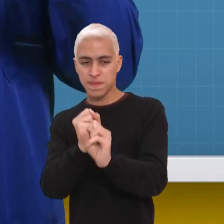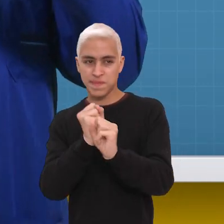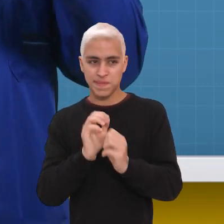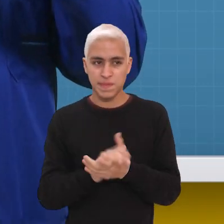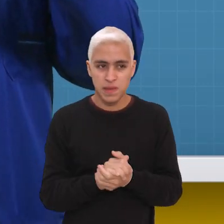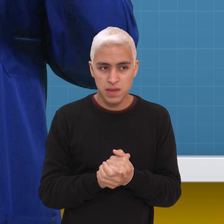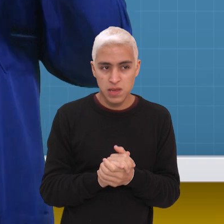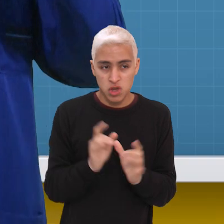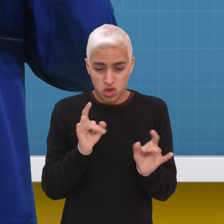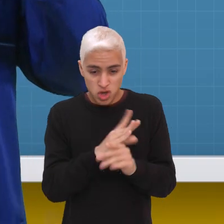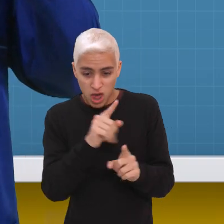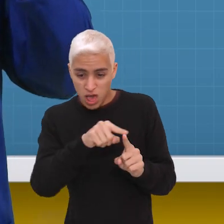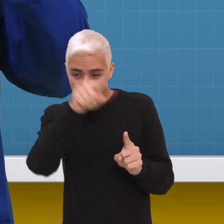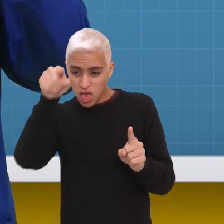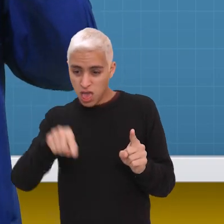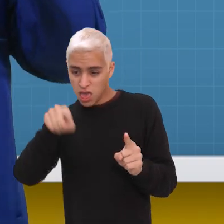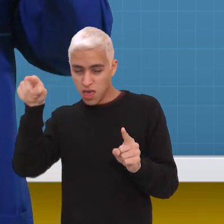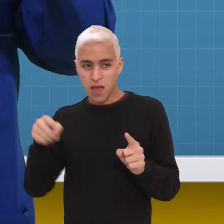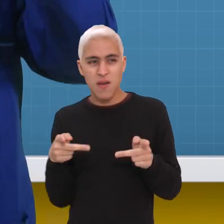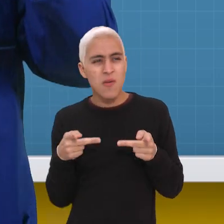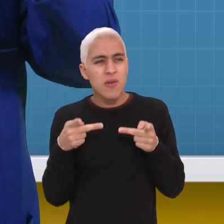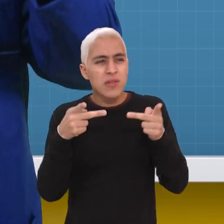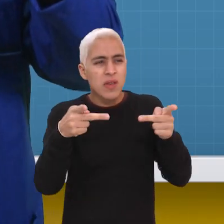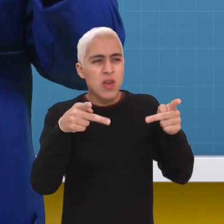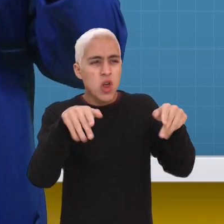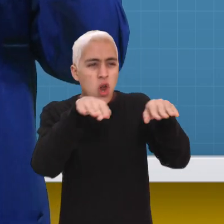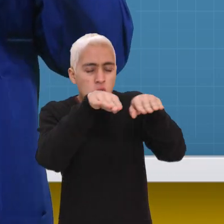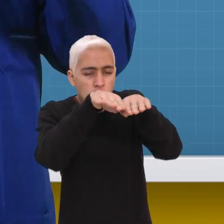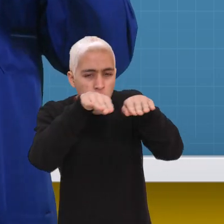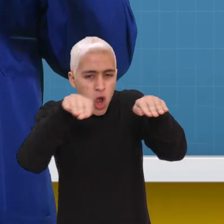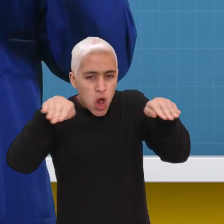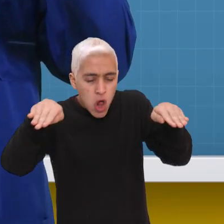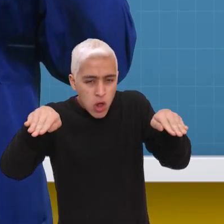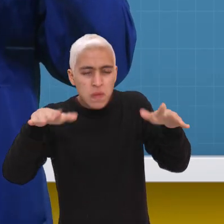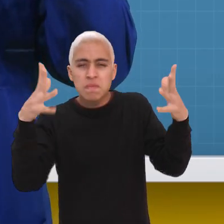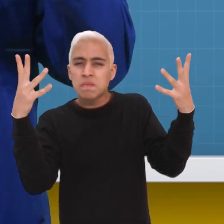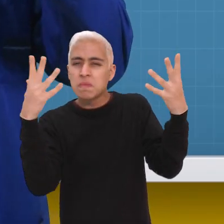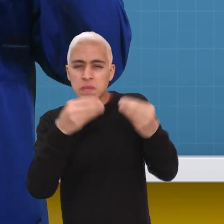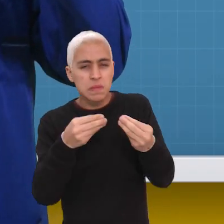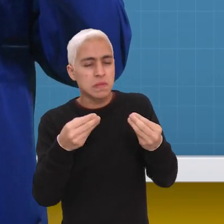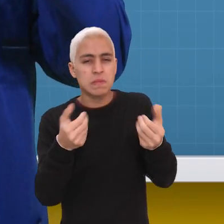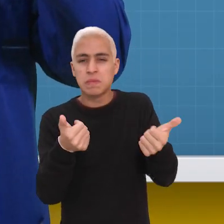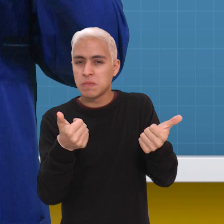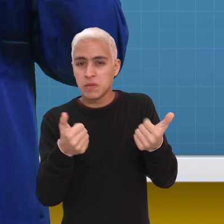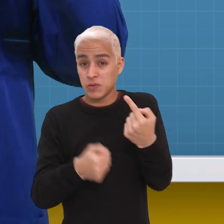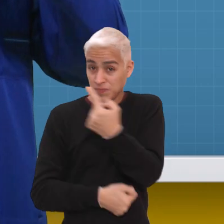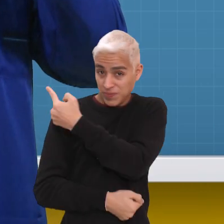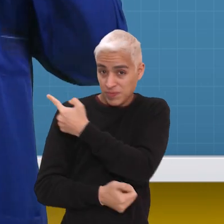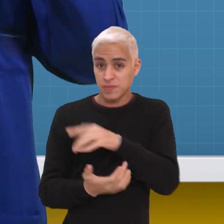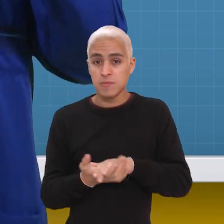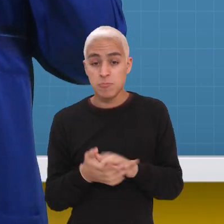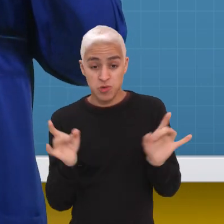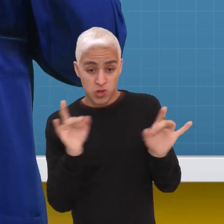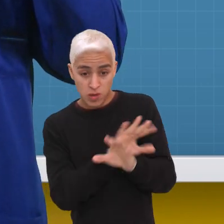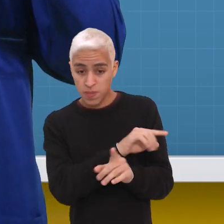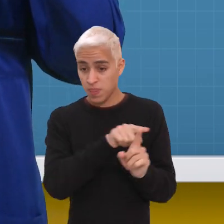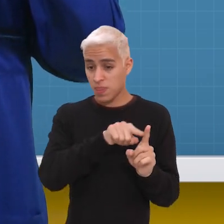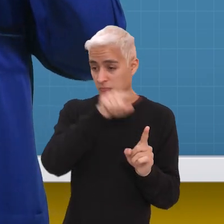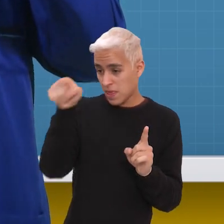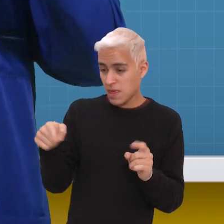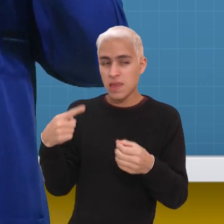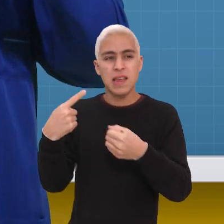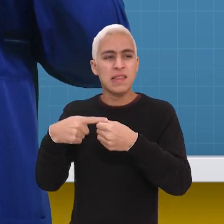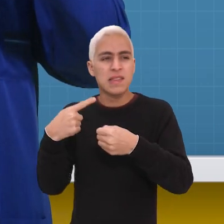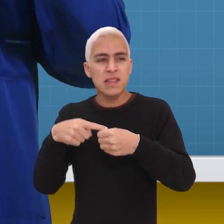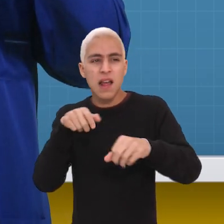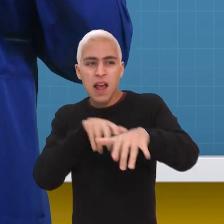fazemos a conta. Depois da Ponte JK, eu fui para o Palácio Alvorada. Maravilhoso, lindíssimo. E depois do Palácio, eu fui para